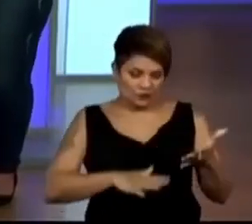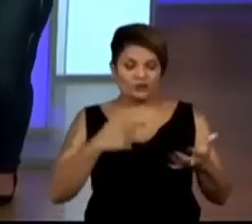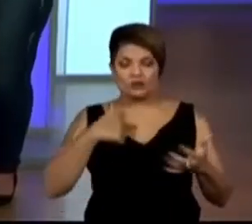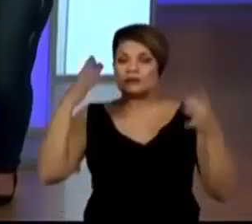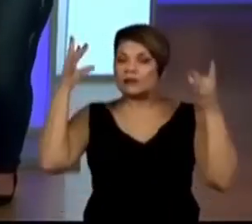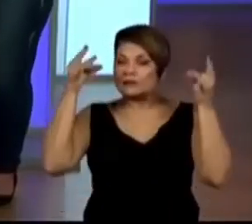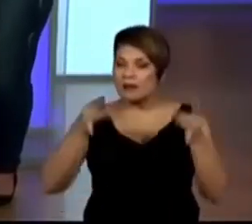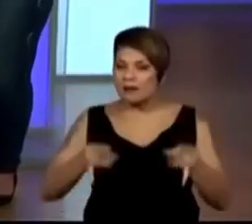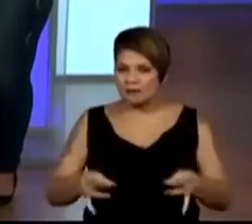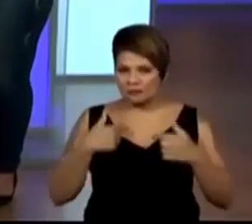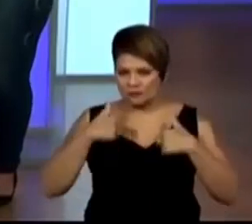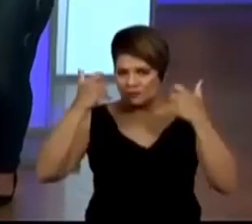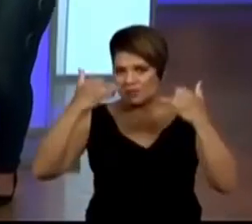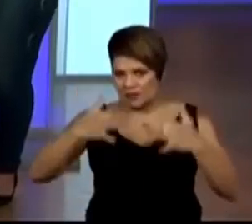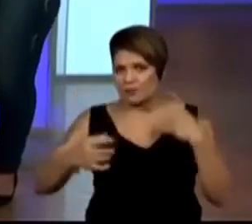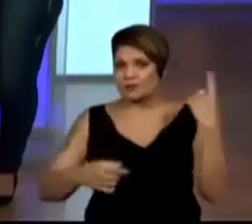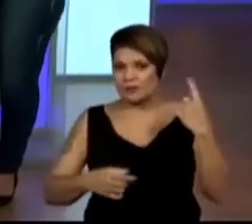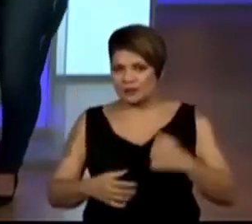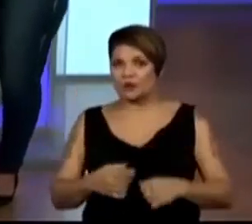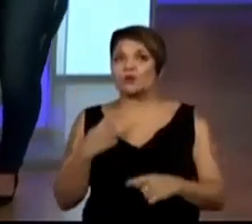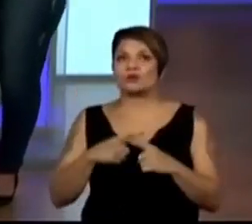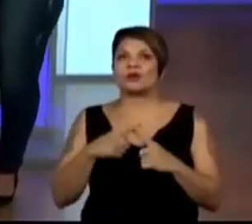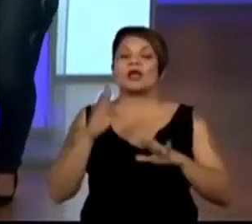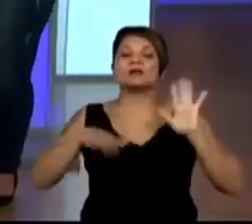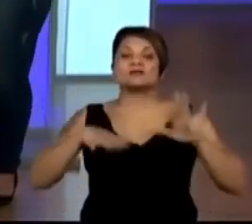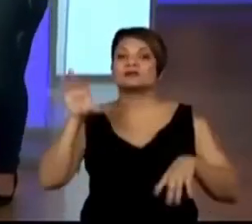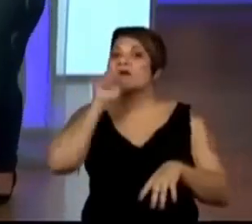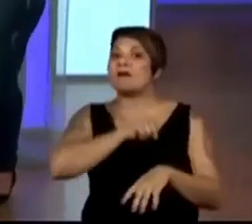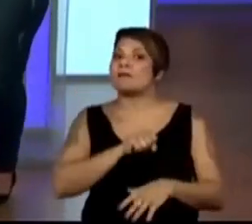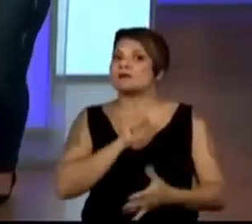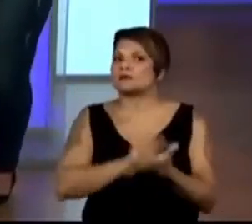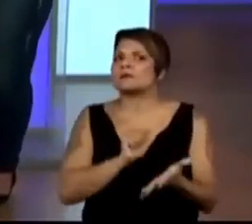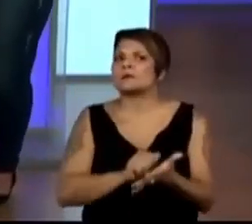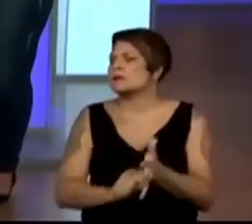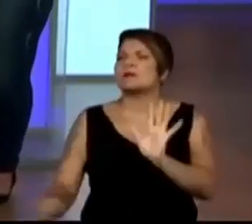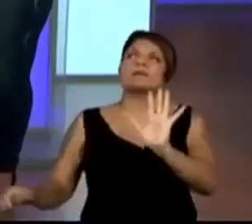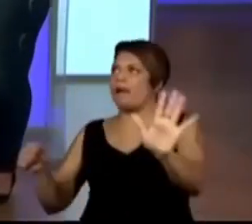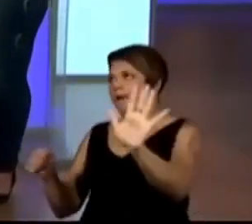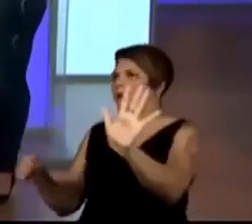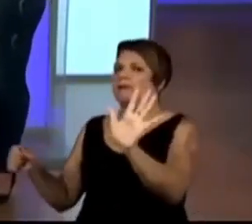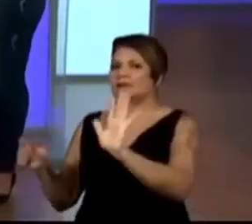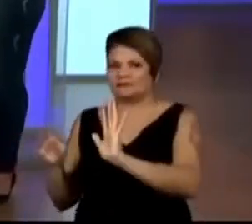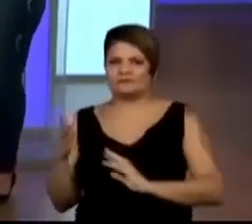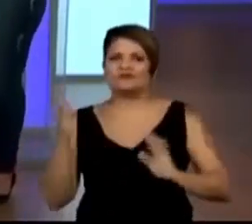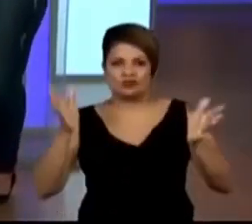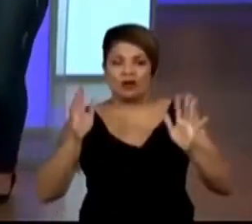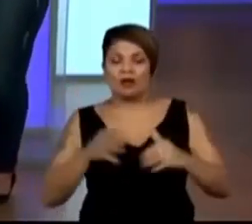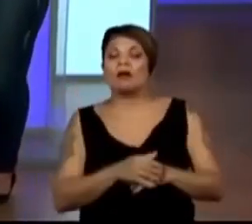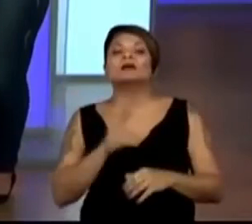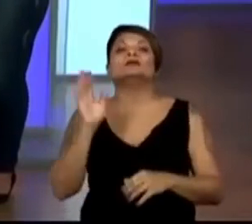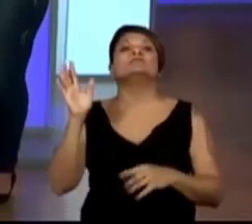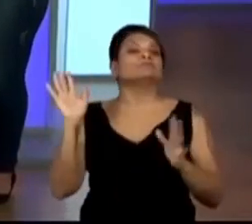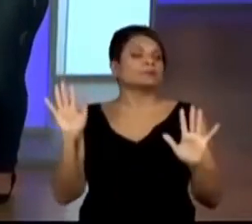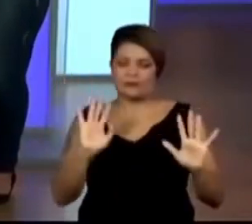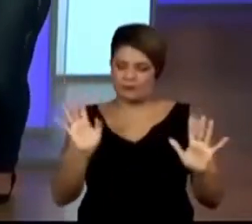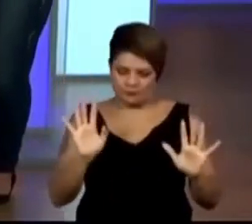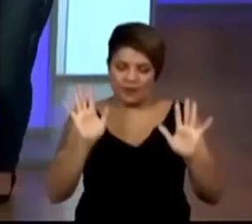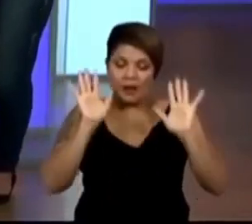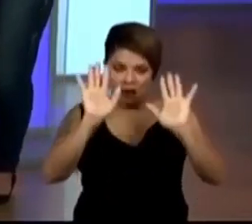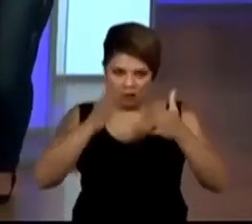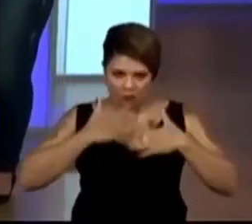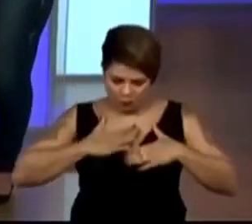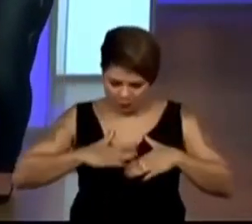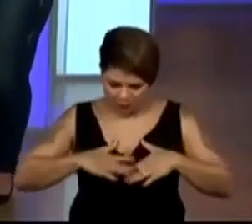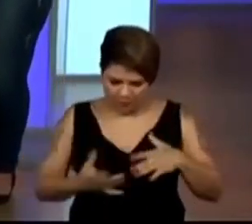os detalhes. Porque tem gente que faz muito rápido e a gente precisa sempre trazer de volta, porque todos precisam